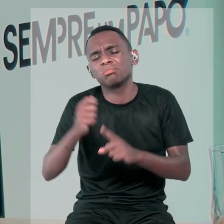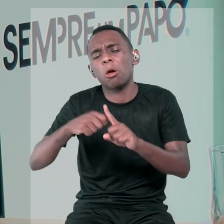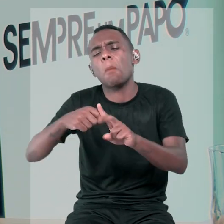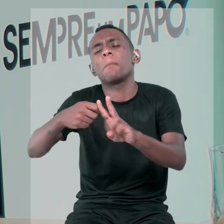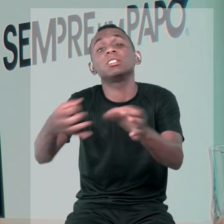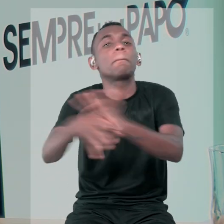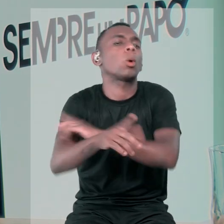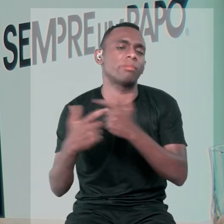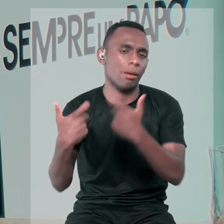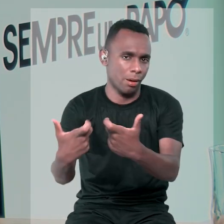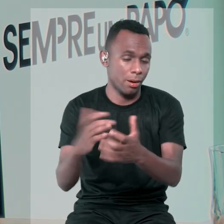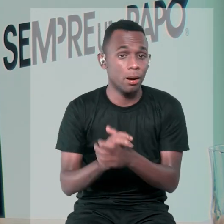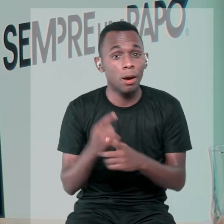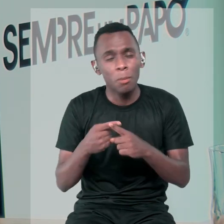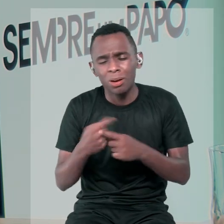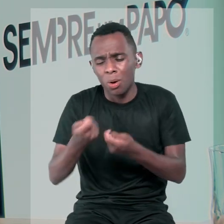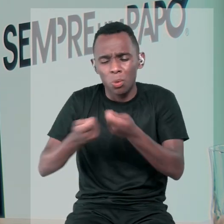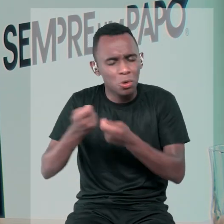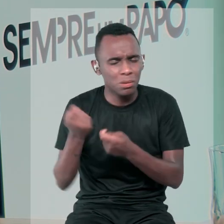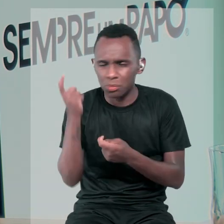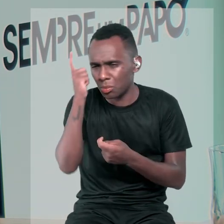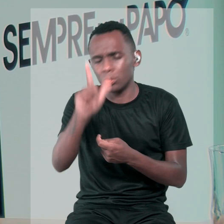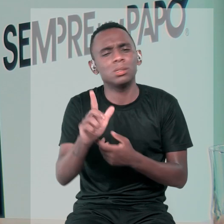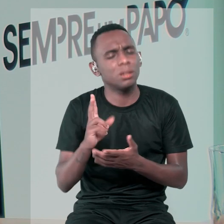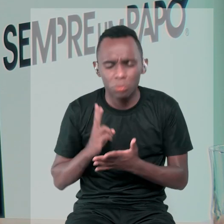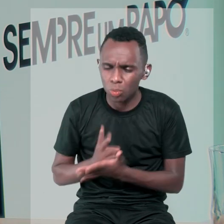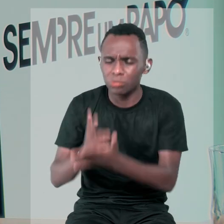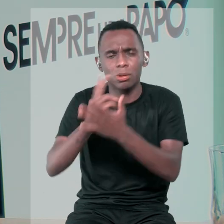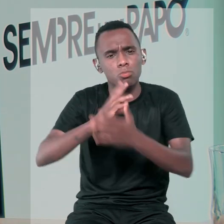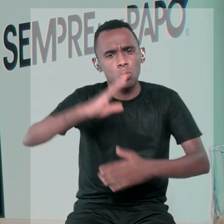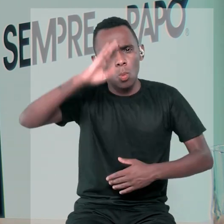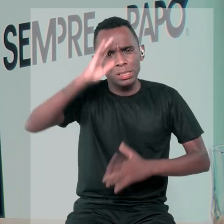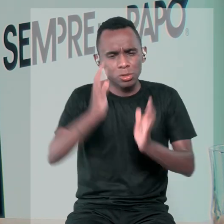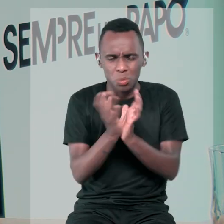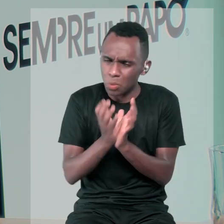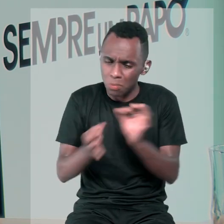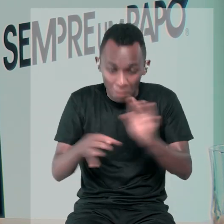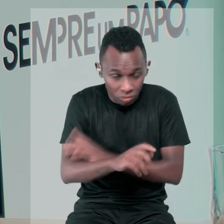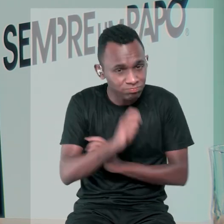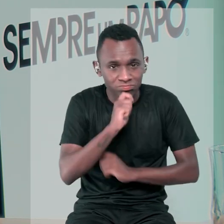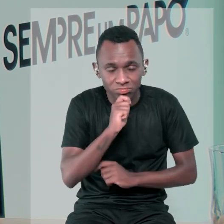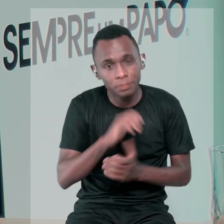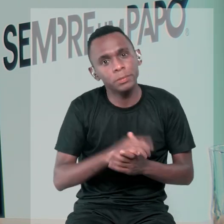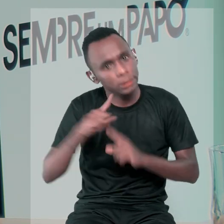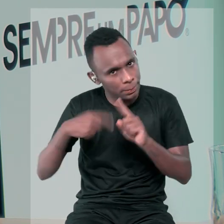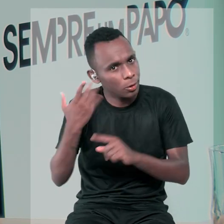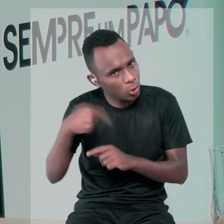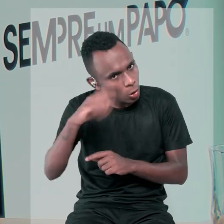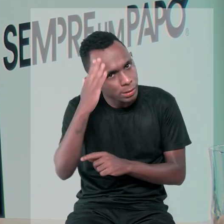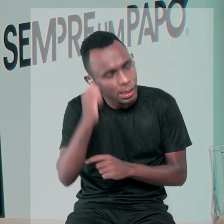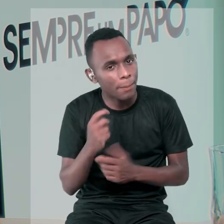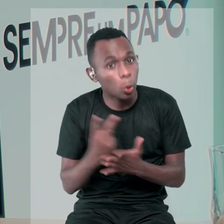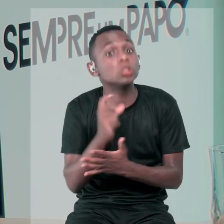No máximo, porque as economias não iam dar conta, enfim, os exércitos não estavam preparados, e depois, como a gente sabe, o que se viu foi,